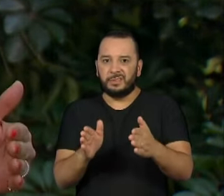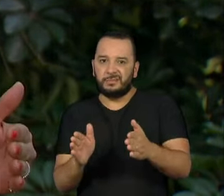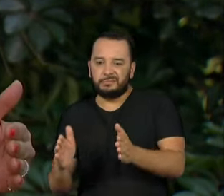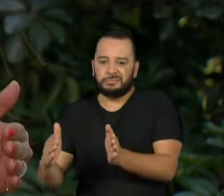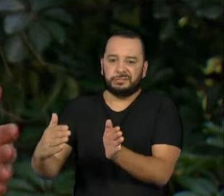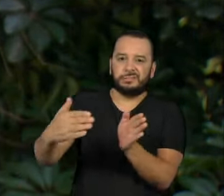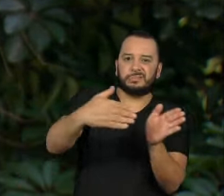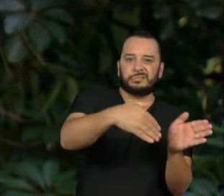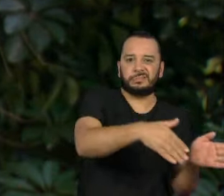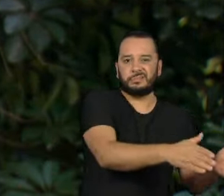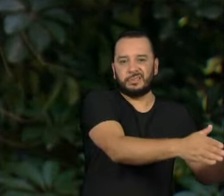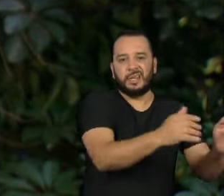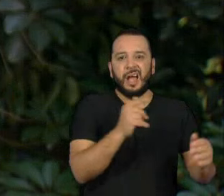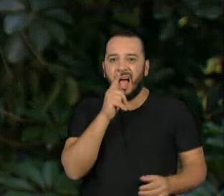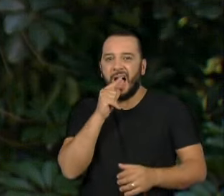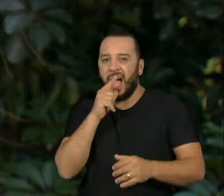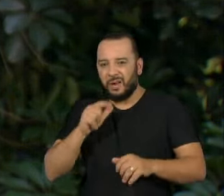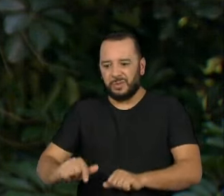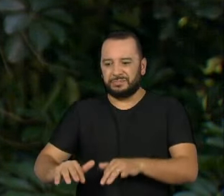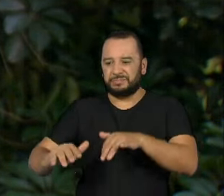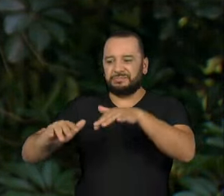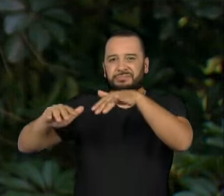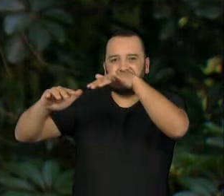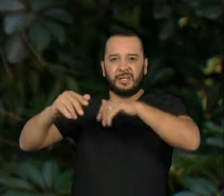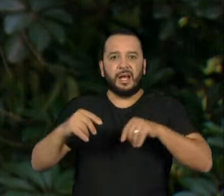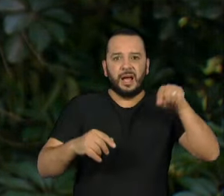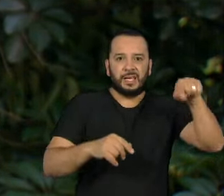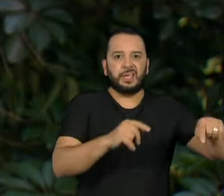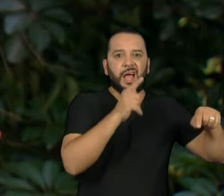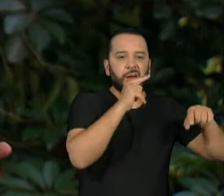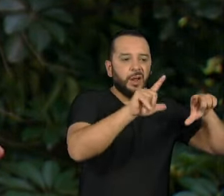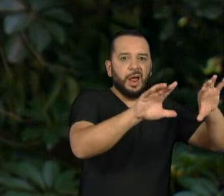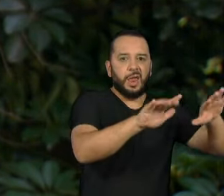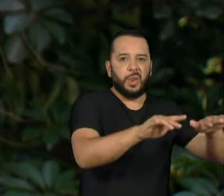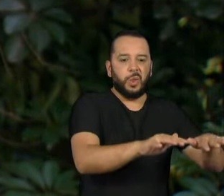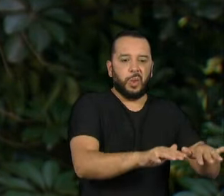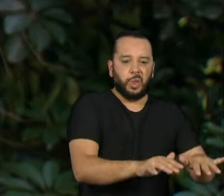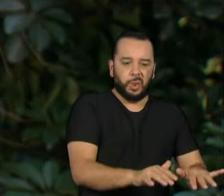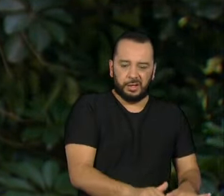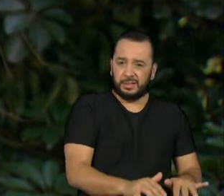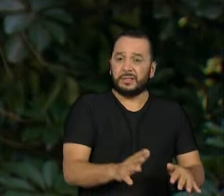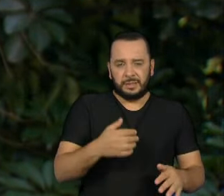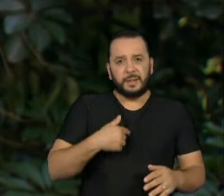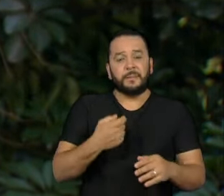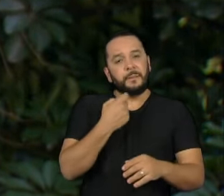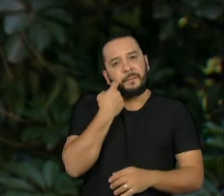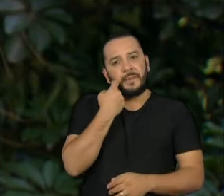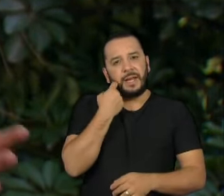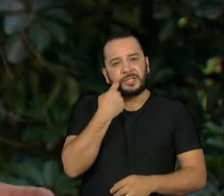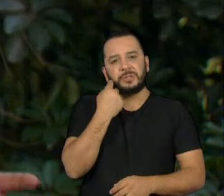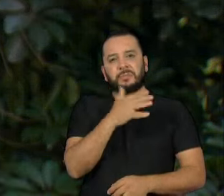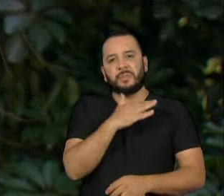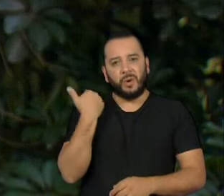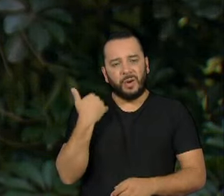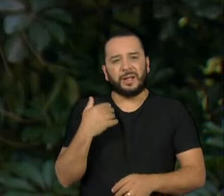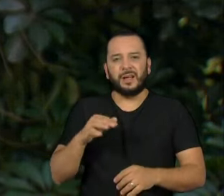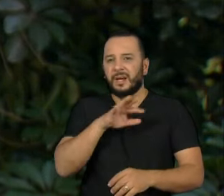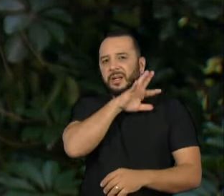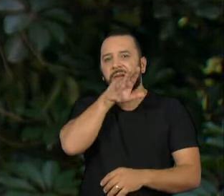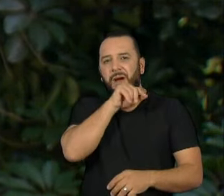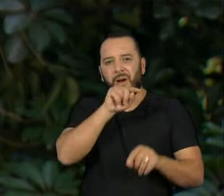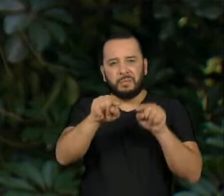enchentes de um lado e secas de outro, prejudicando a vida dos peixes e de outros bichos. A exemplo do que já